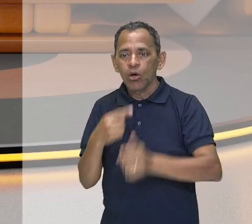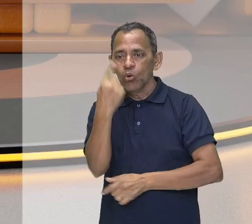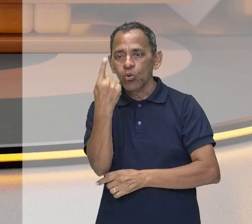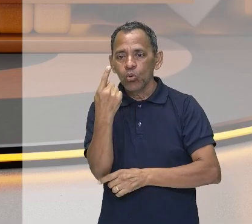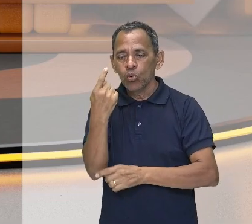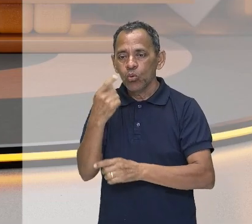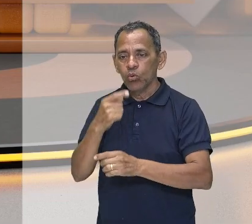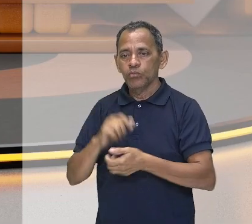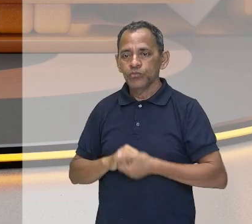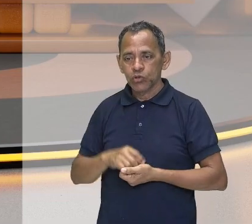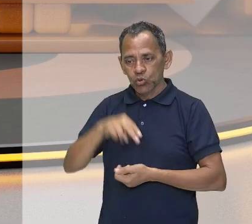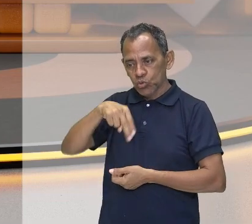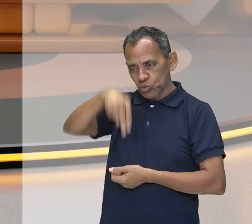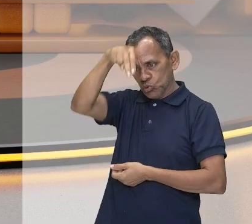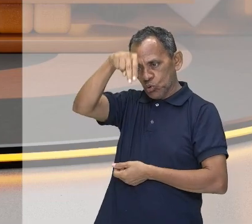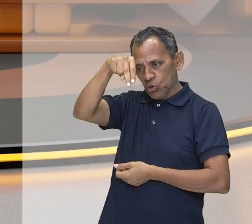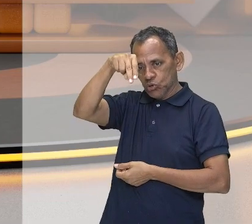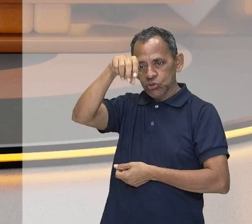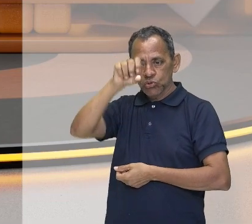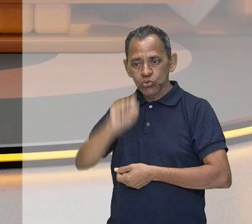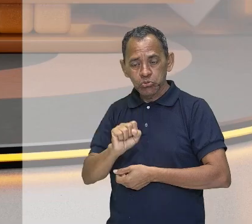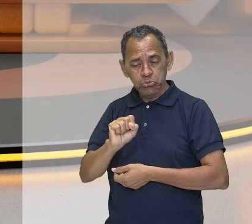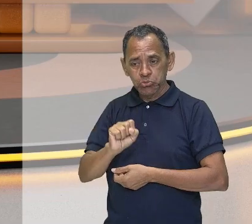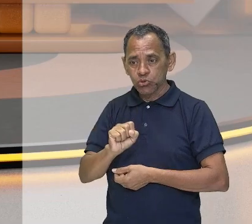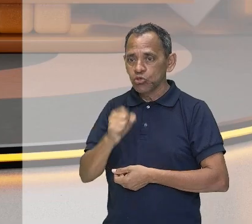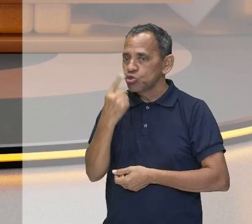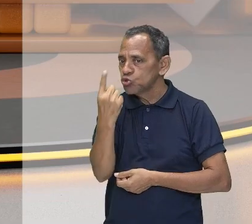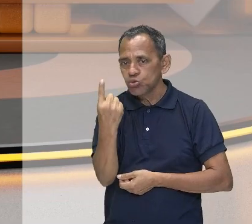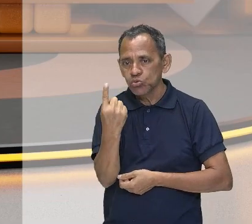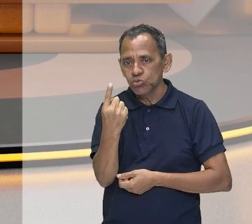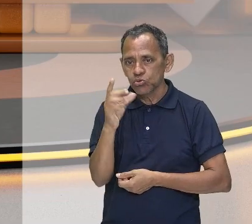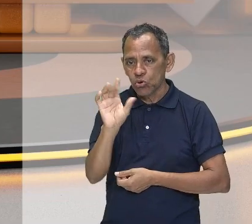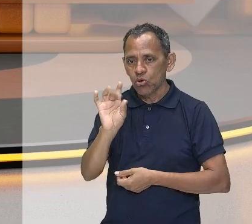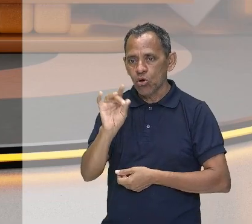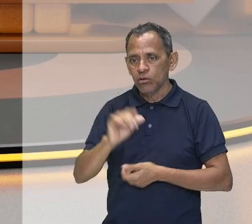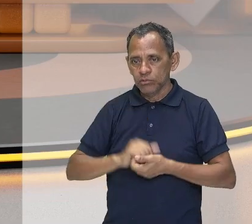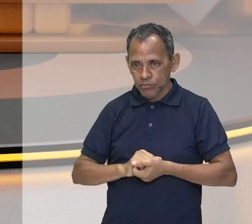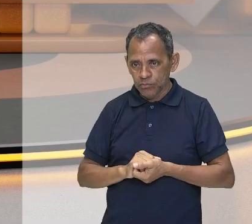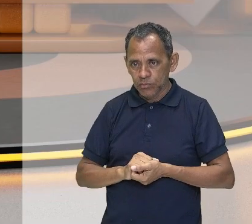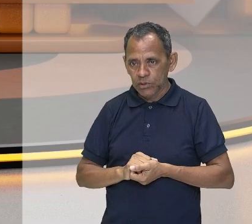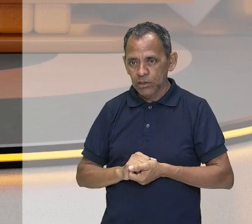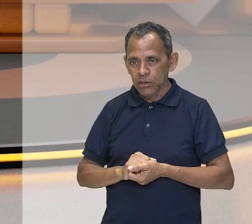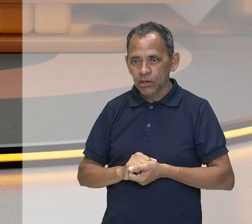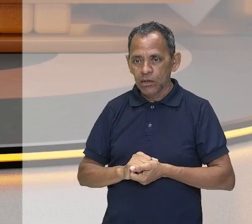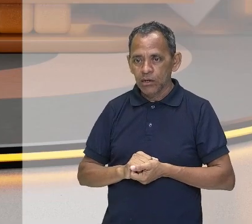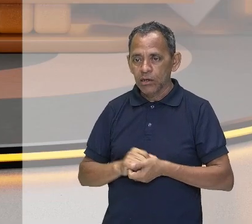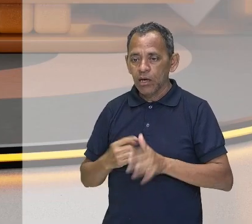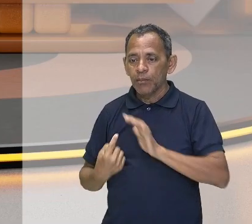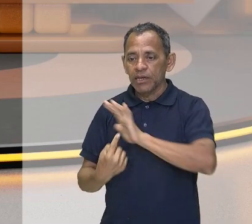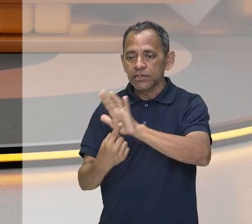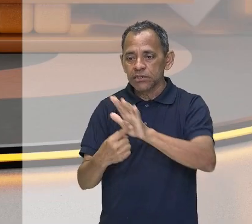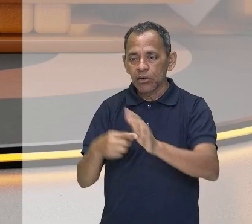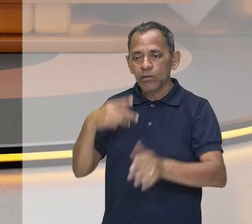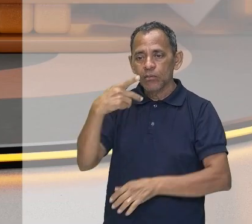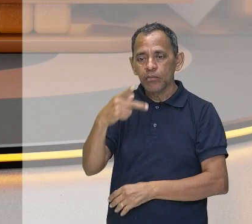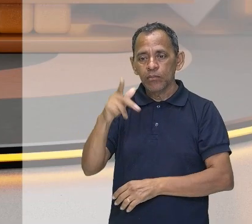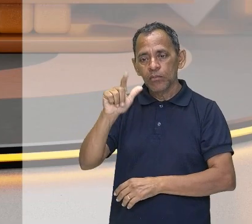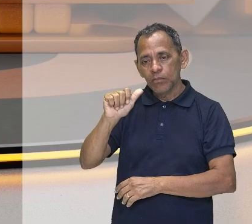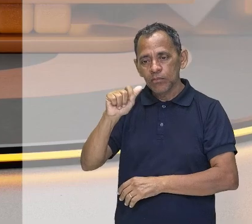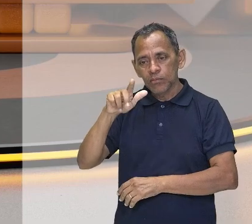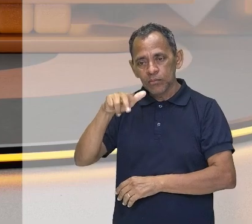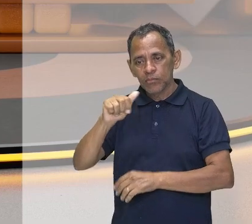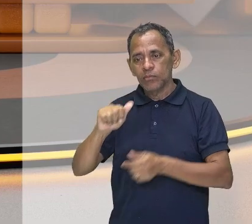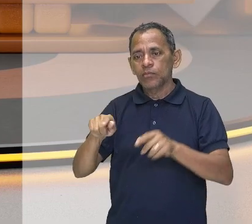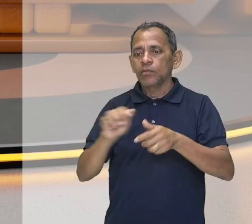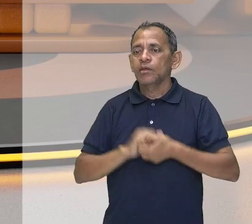ou o hemisfério norte ou o hemisfério sul. Chegamos às projeções plana, que também podem ser denominadas de polar